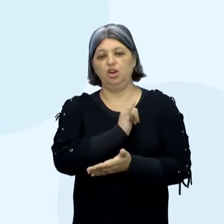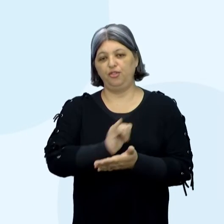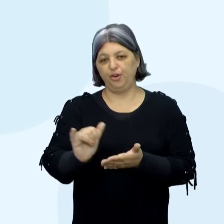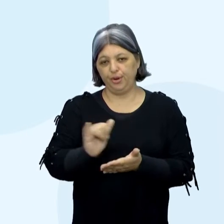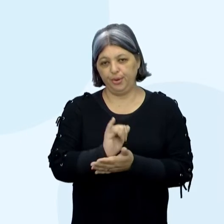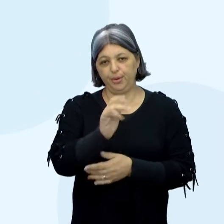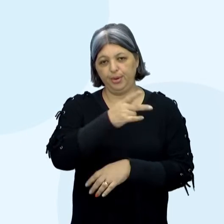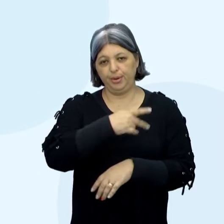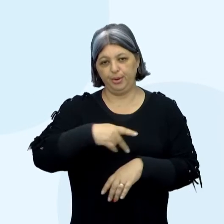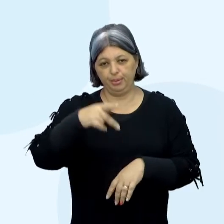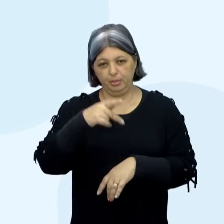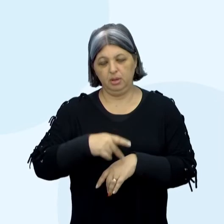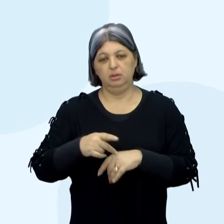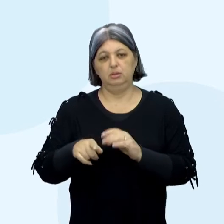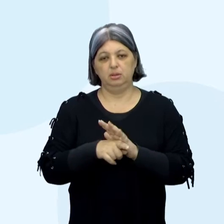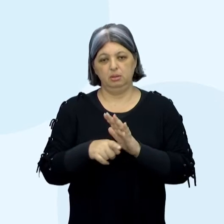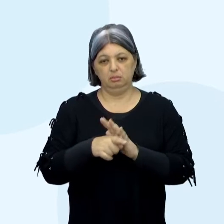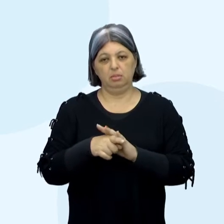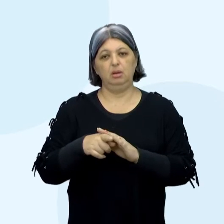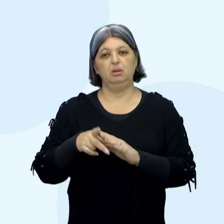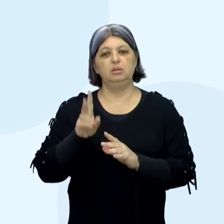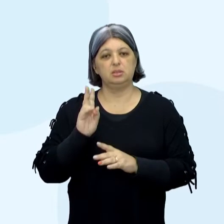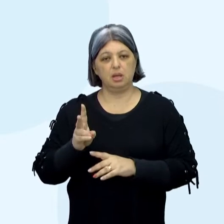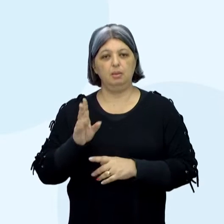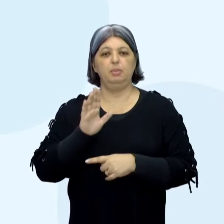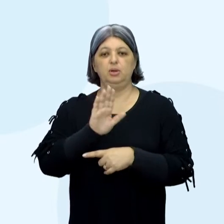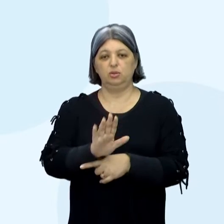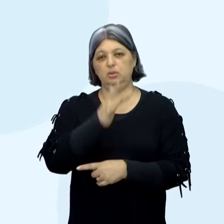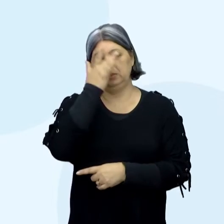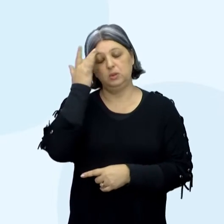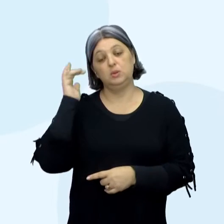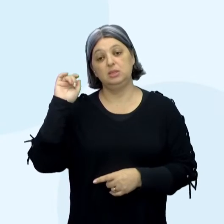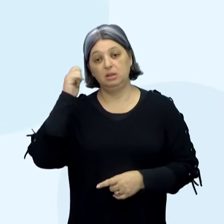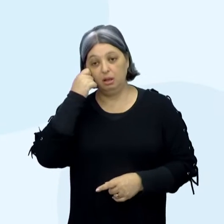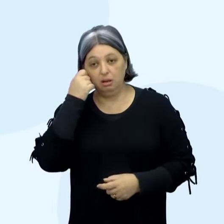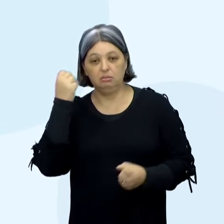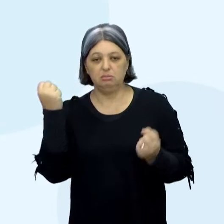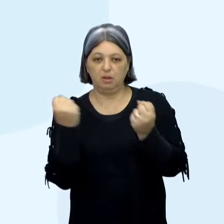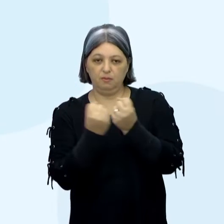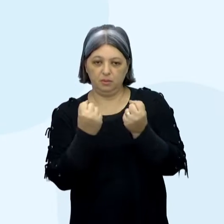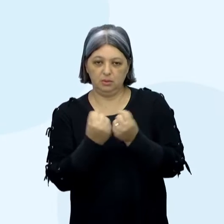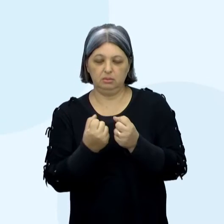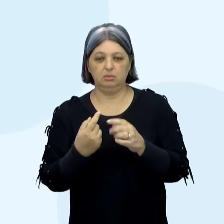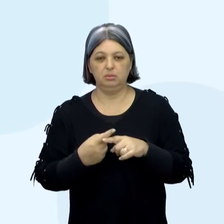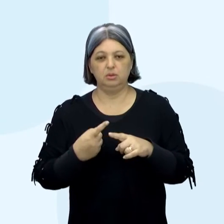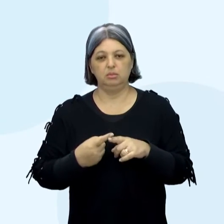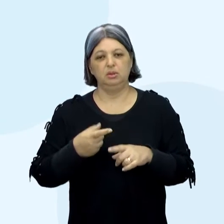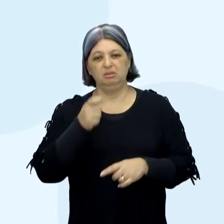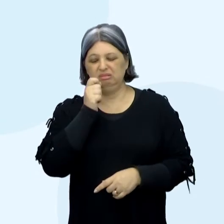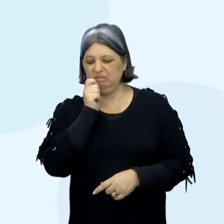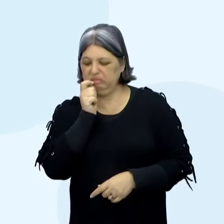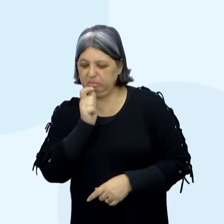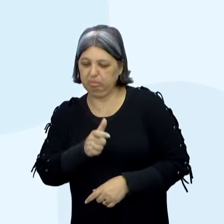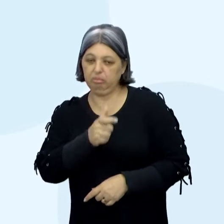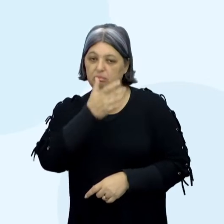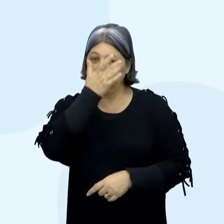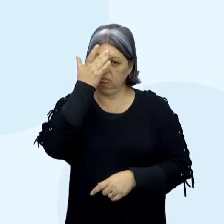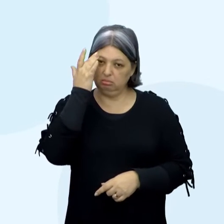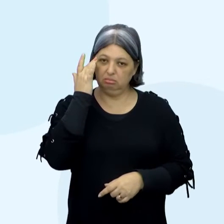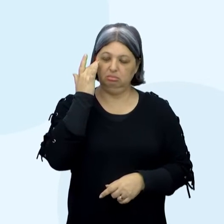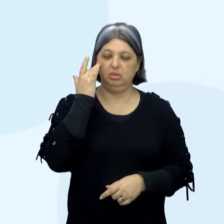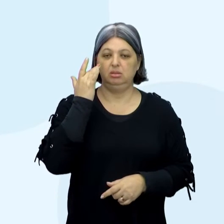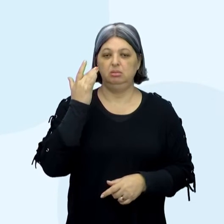sempre defende outras pessoas negras. Abre aspas. O comportamento nojento de poucos mostra